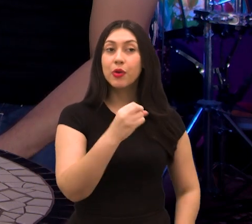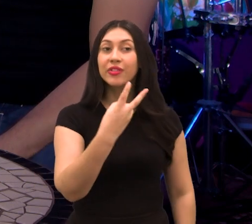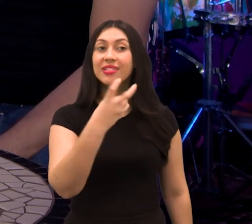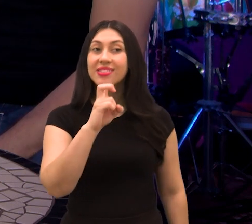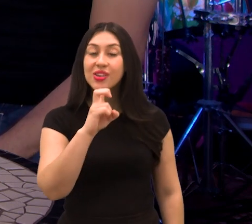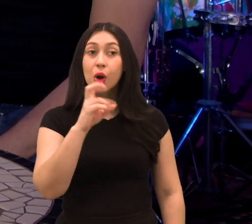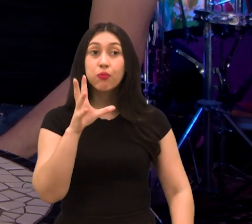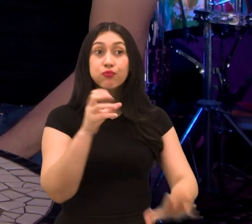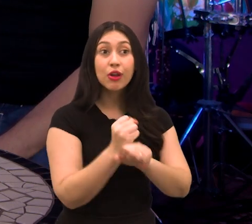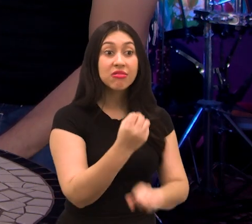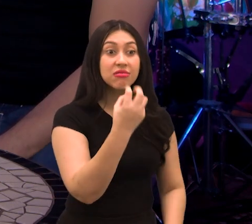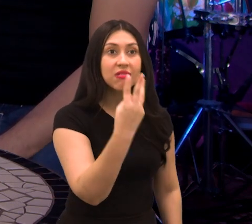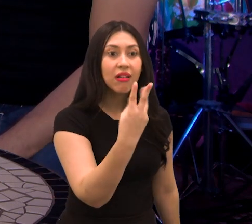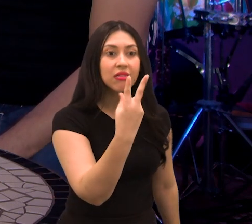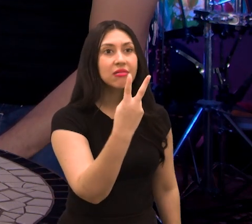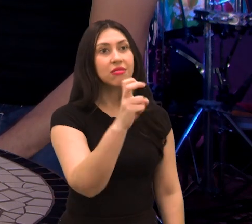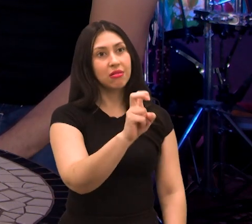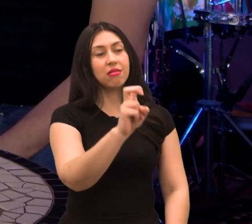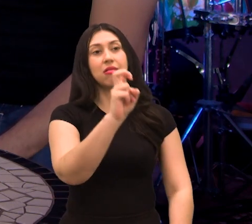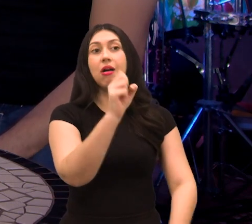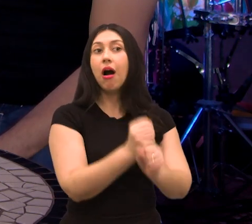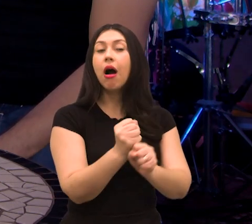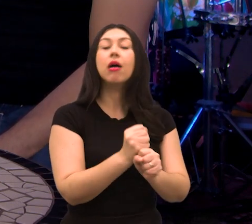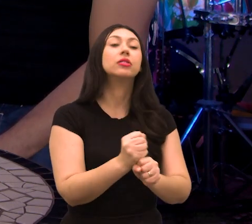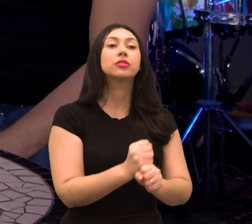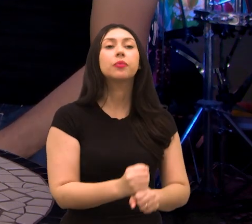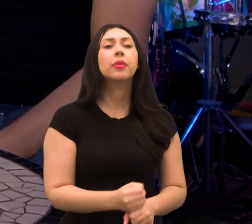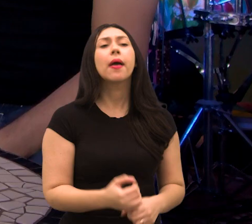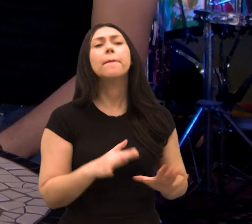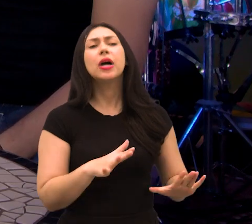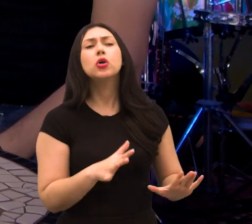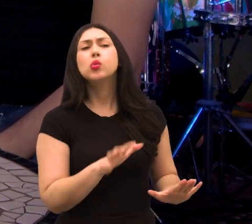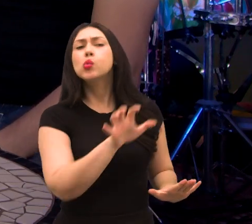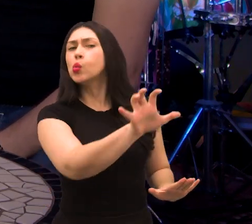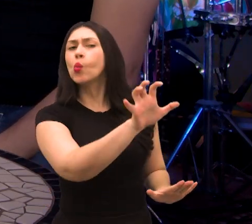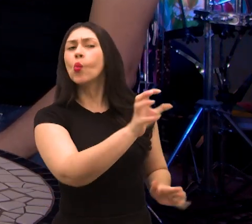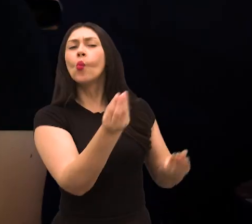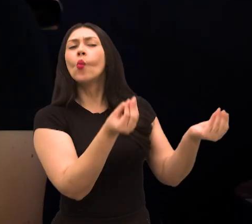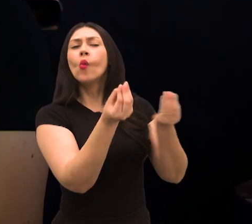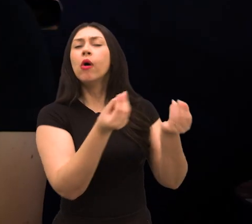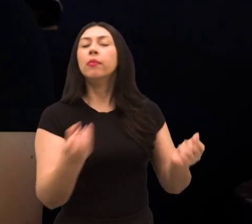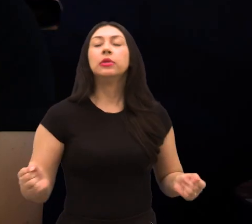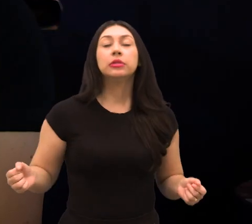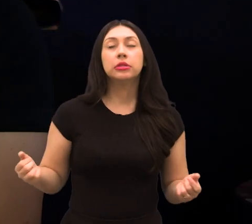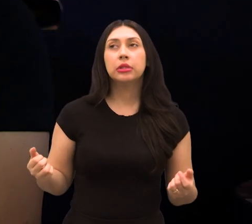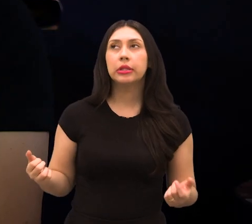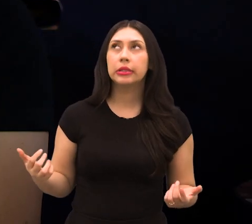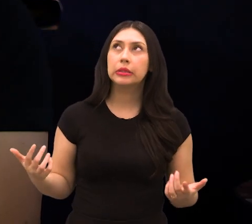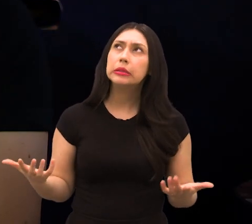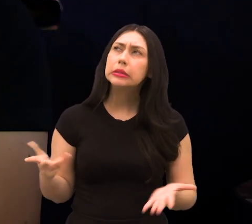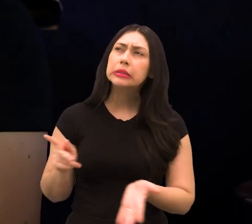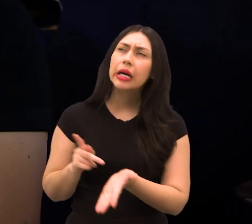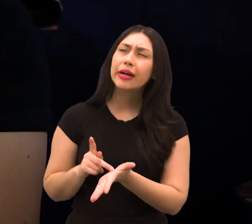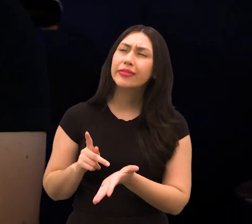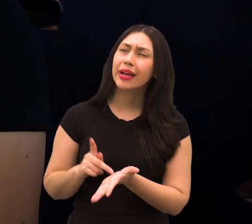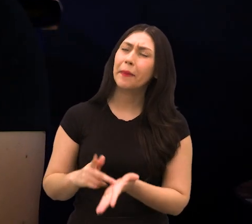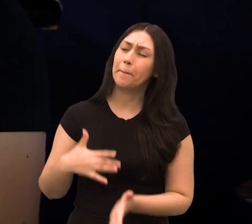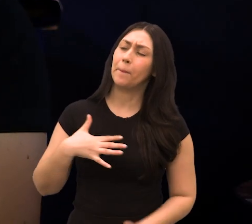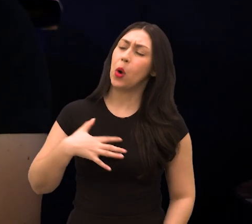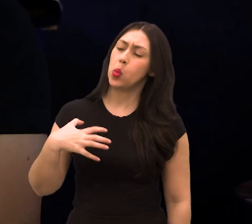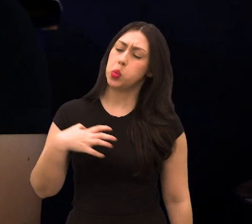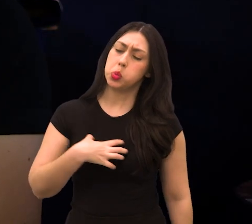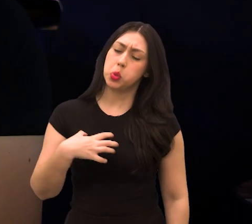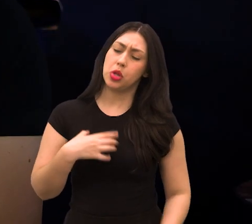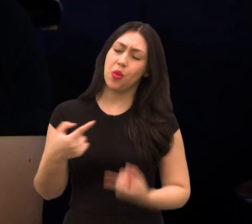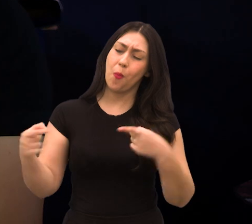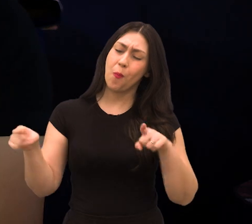35 anos de carreira. Me conta um pouquinho, como é que você define seu estilo musical, Peleco? Olha, eu sou, na realidade, definir o